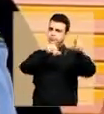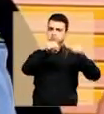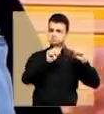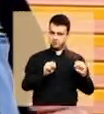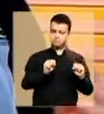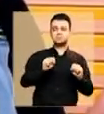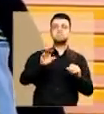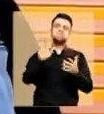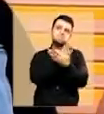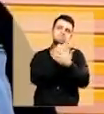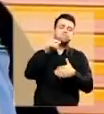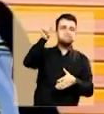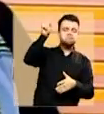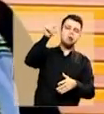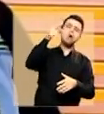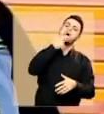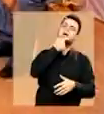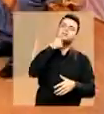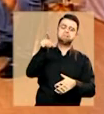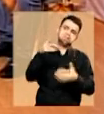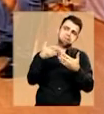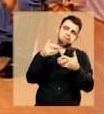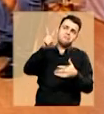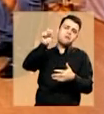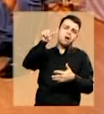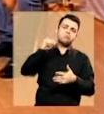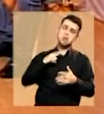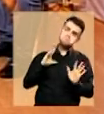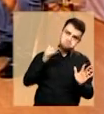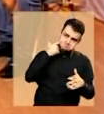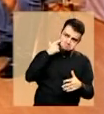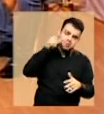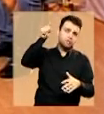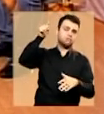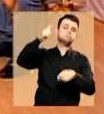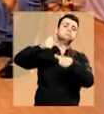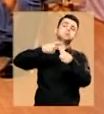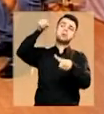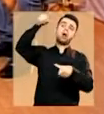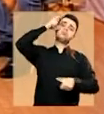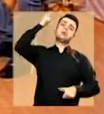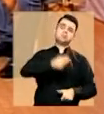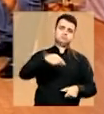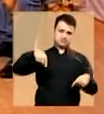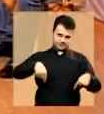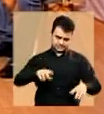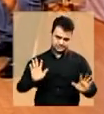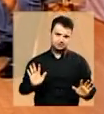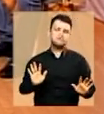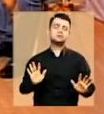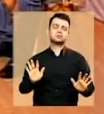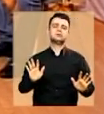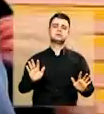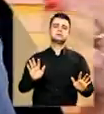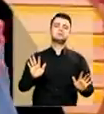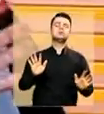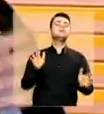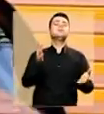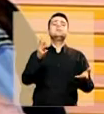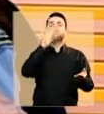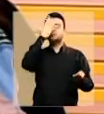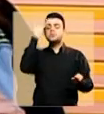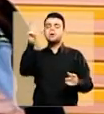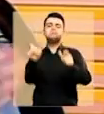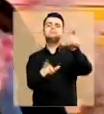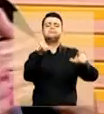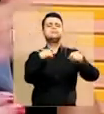temos Inglaterra. Pode abrir, porque a gente precisa do interesse deles também, cá. Né? O que vai dizer que candidato vai